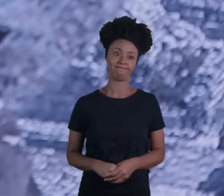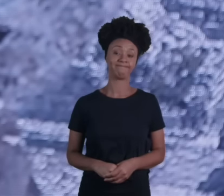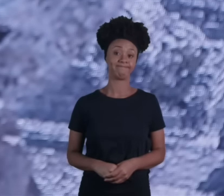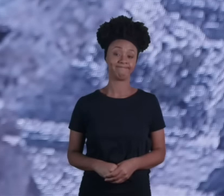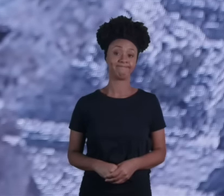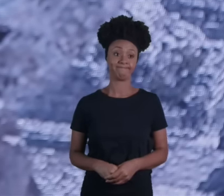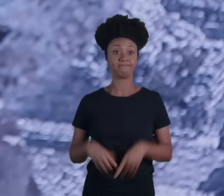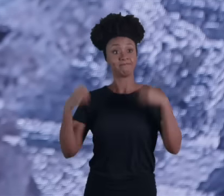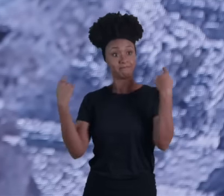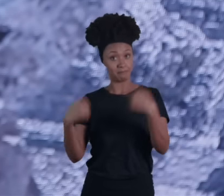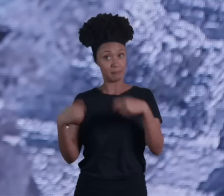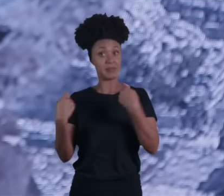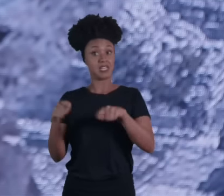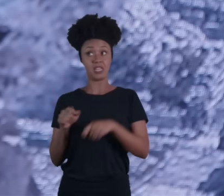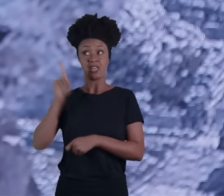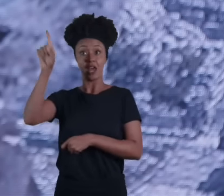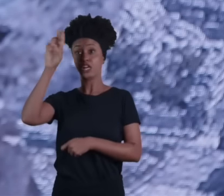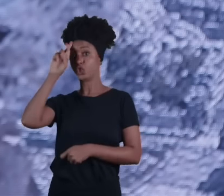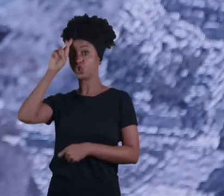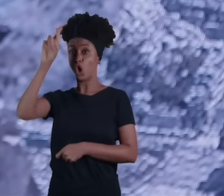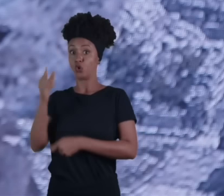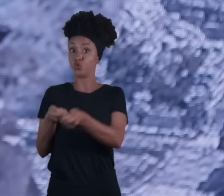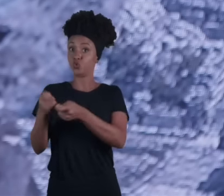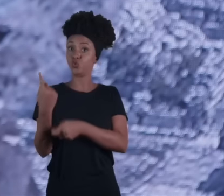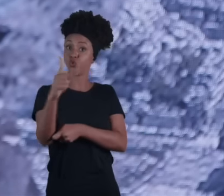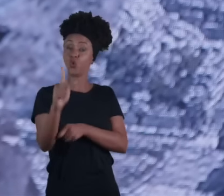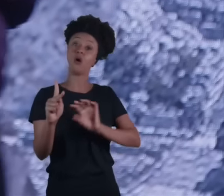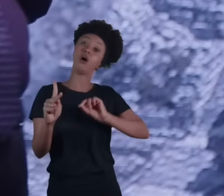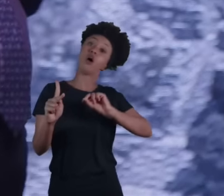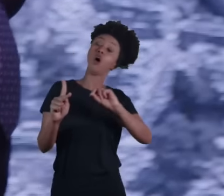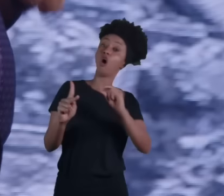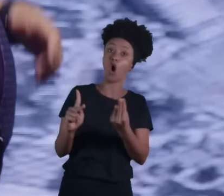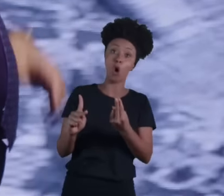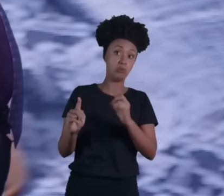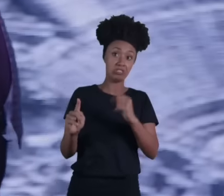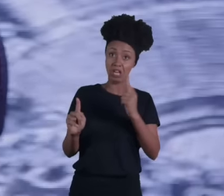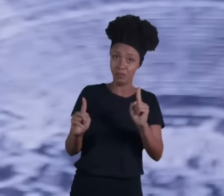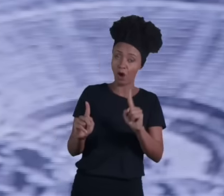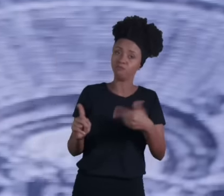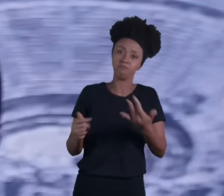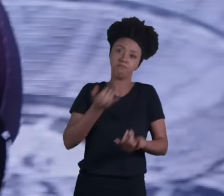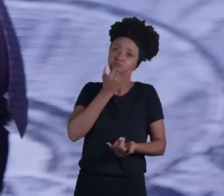Ou ele é o teu dono, ou você não é parte do seu reino.